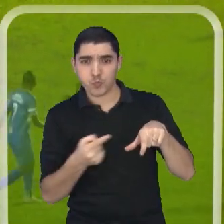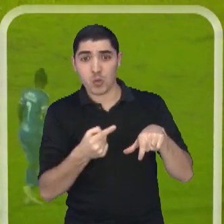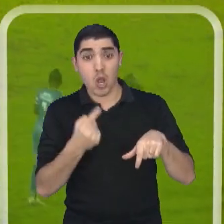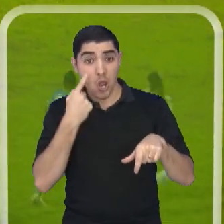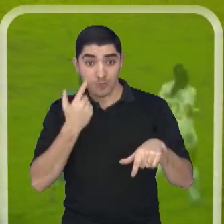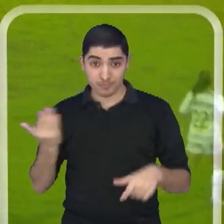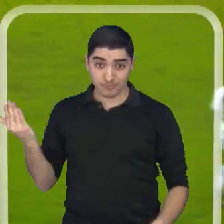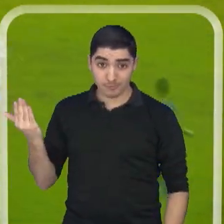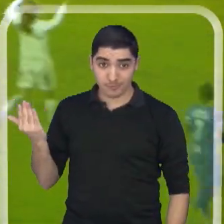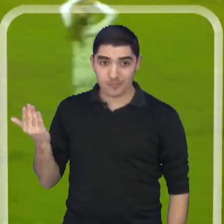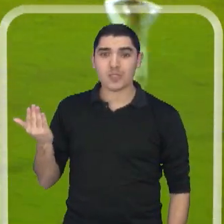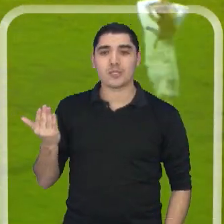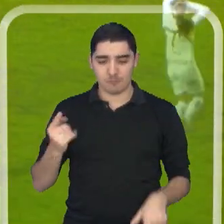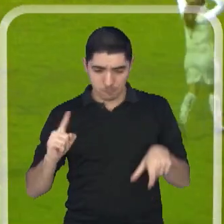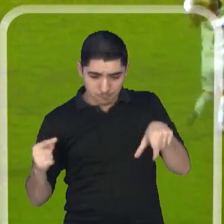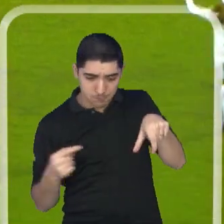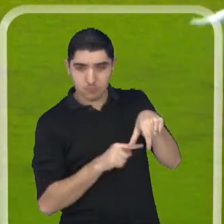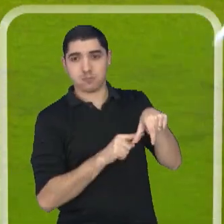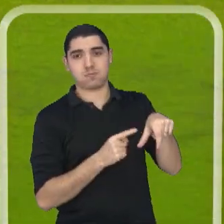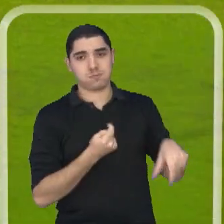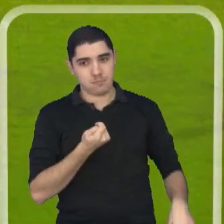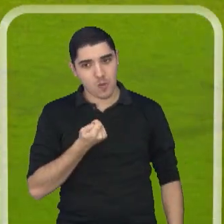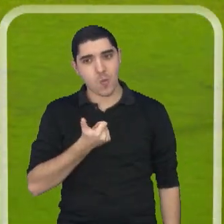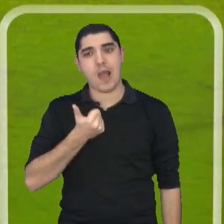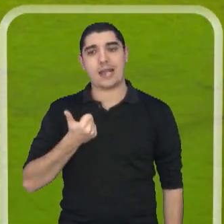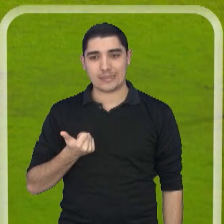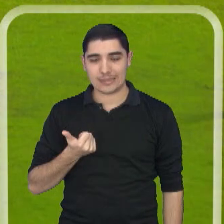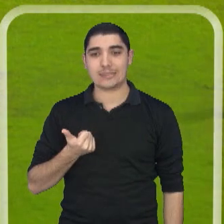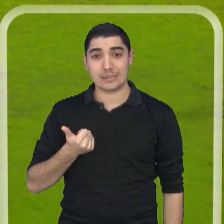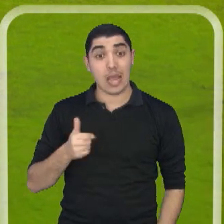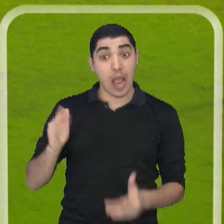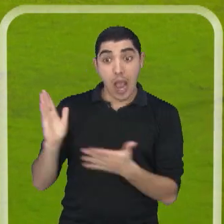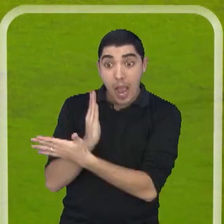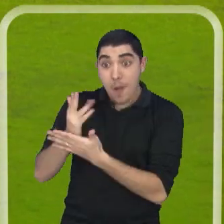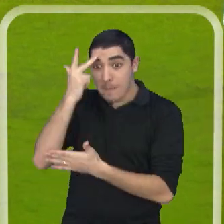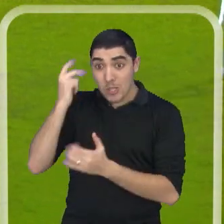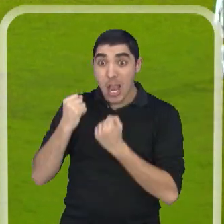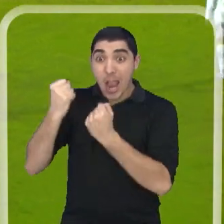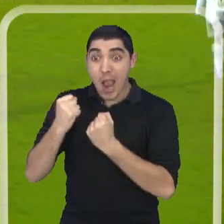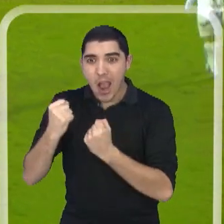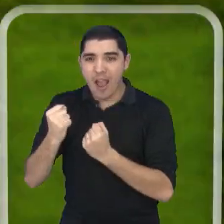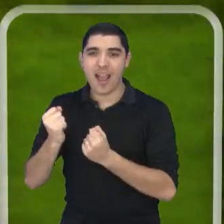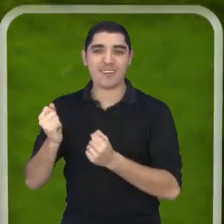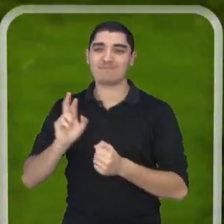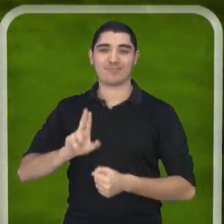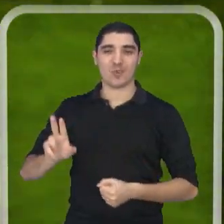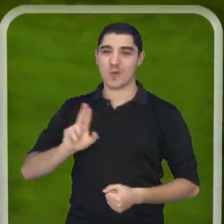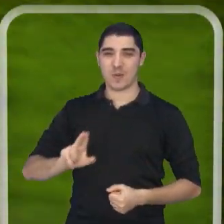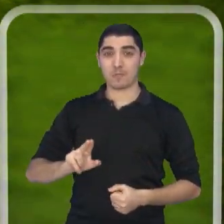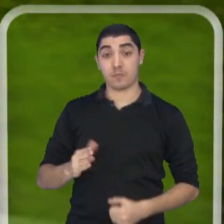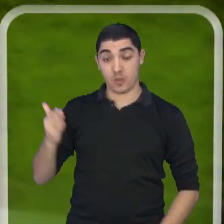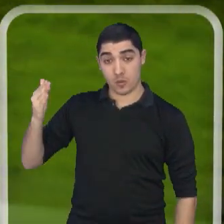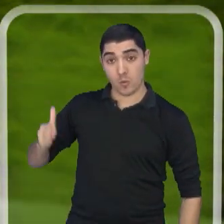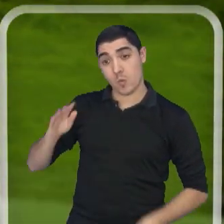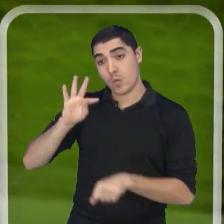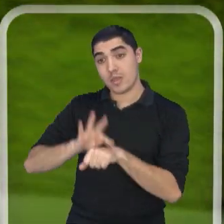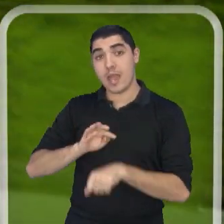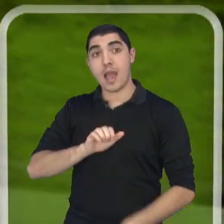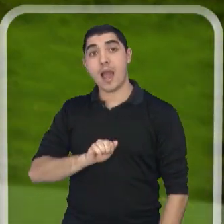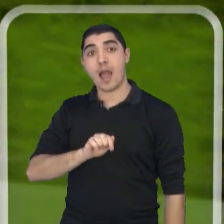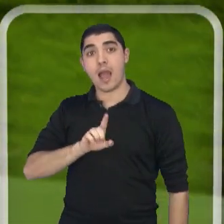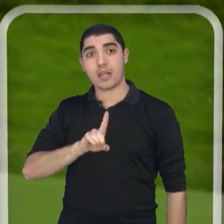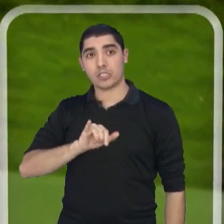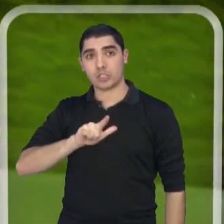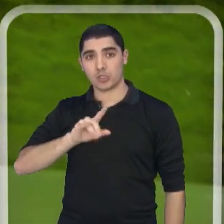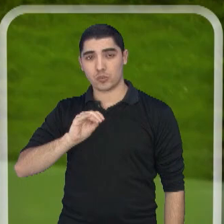na zaga e foi na rede pelo lado de fora. Teve gente que até gritou gol. Adilson Galdino pedia para o São